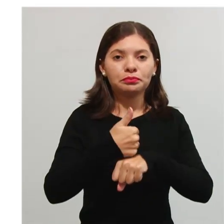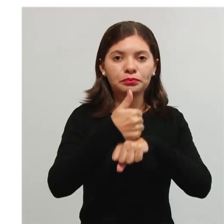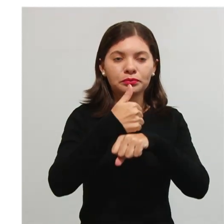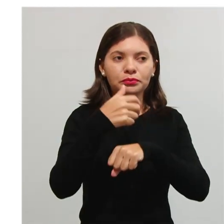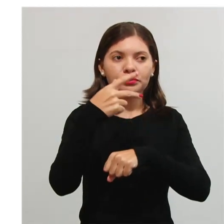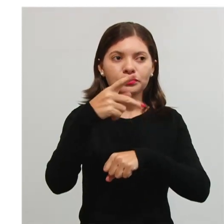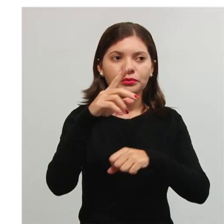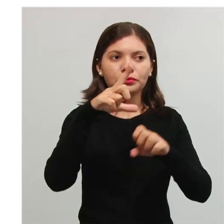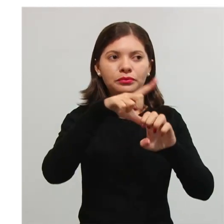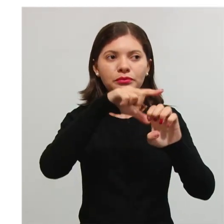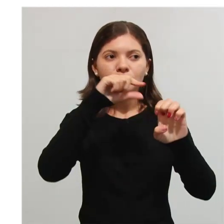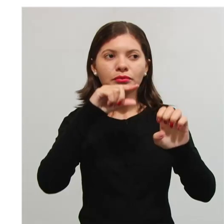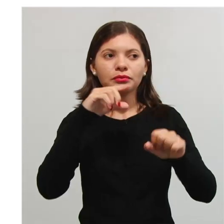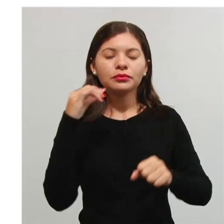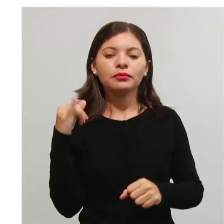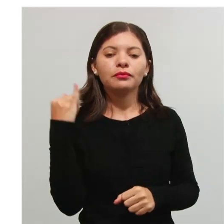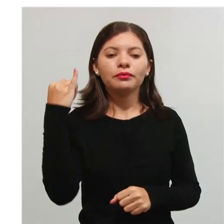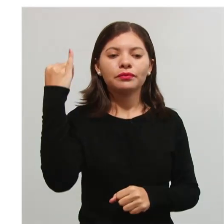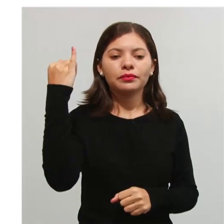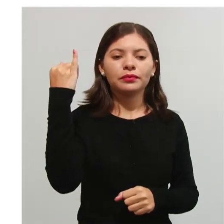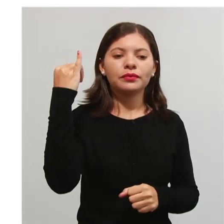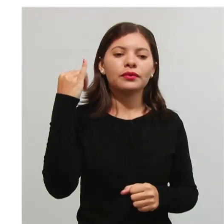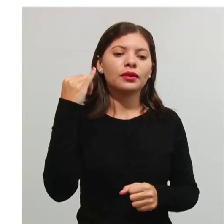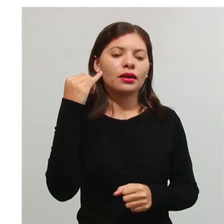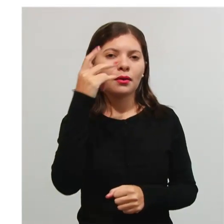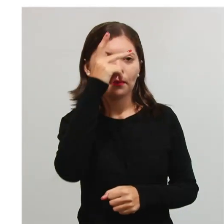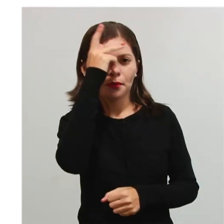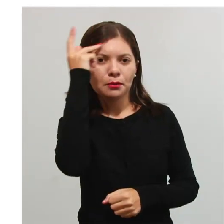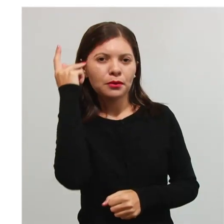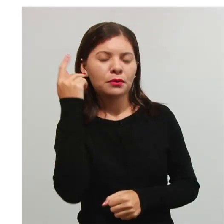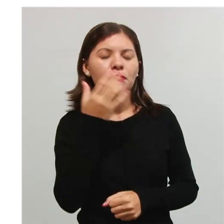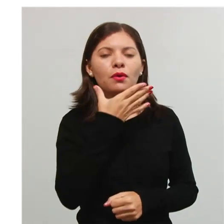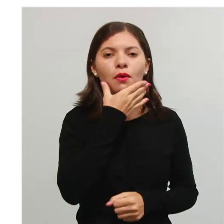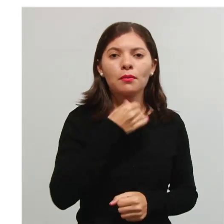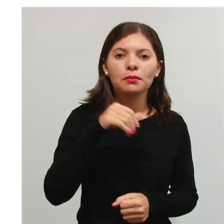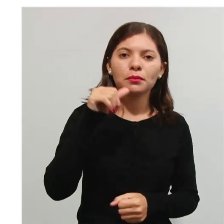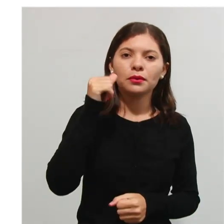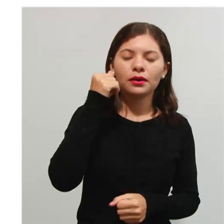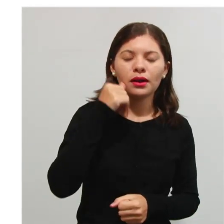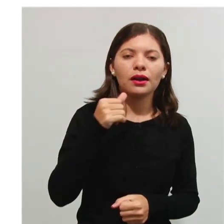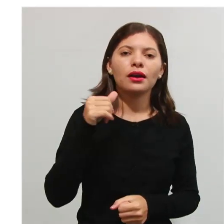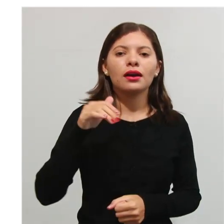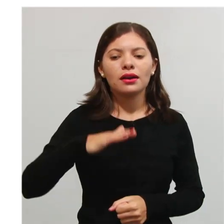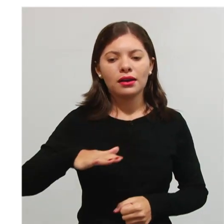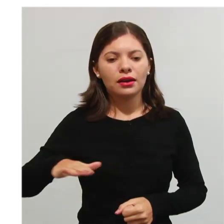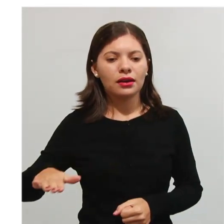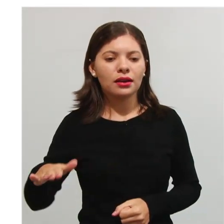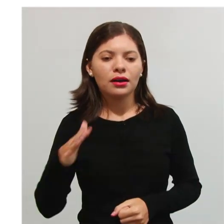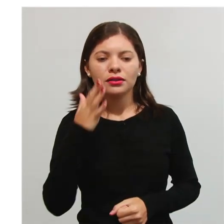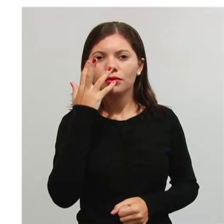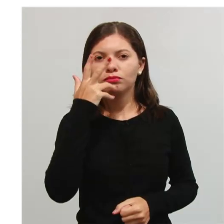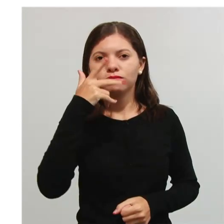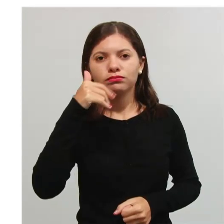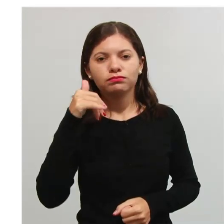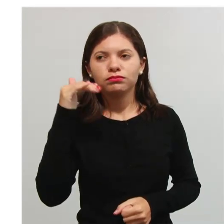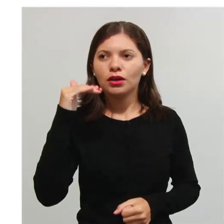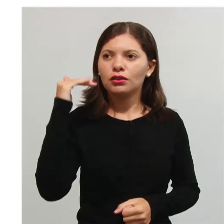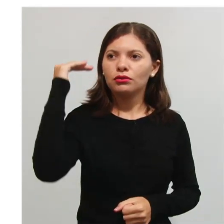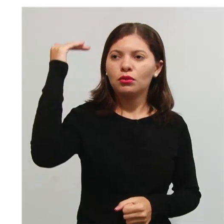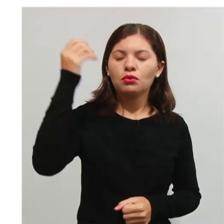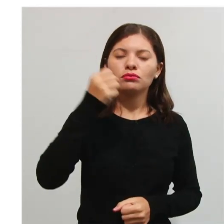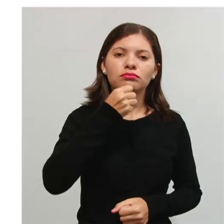É muito importante delimitar o público, se é homem, mulher, se é criança, jovem, idoso, adulto, se é todas as faixas de